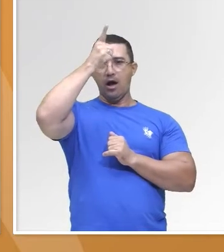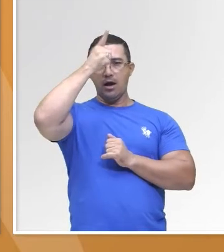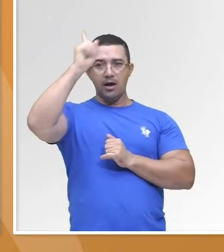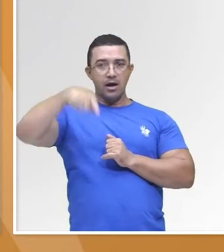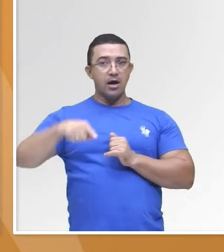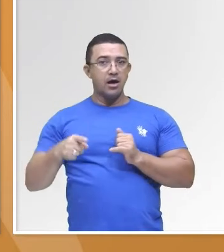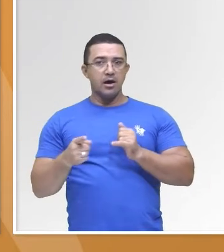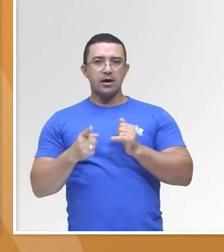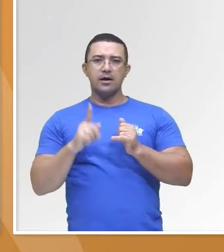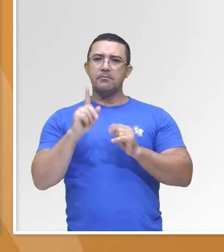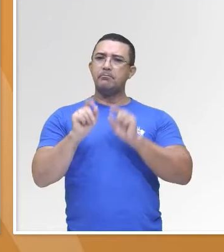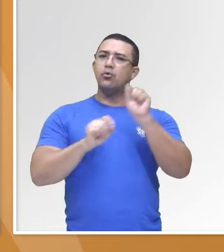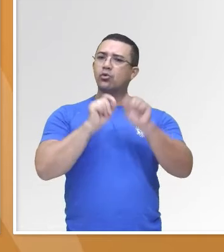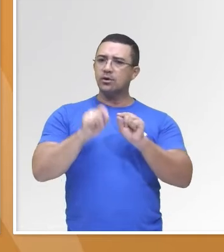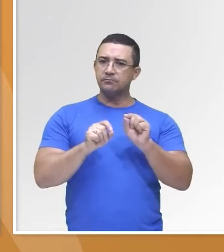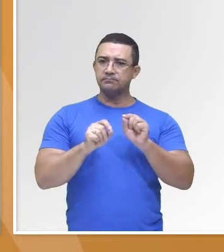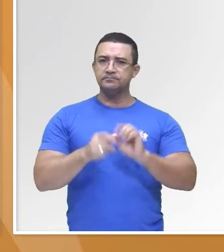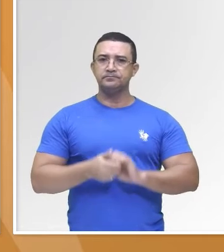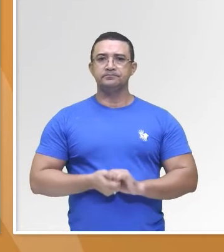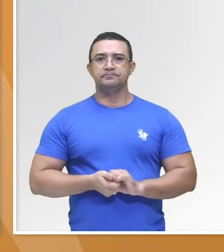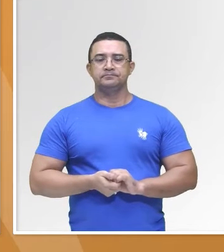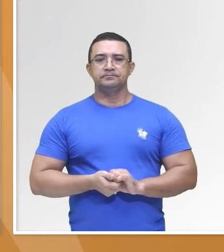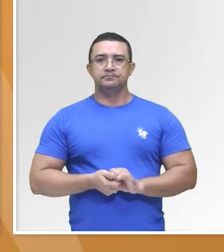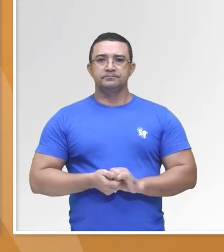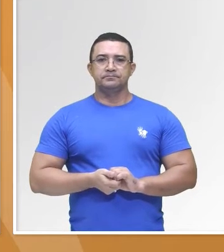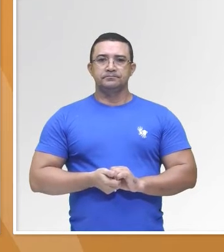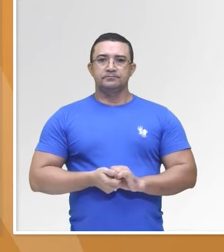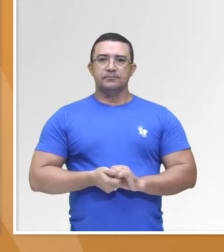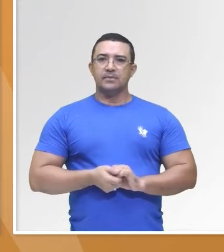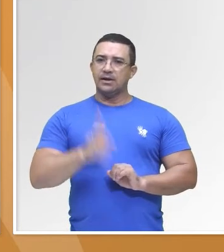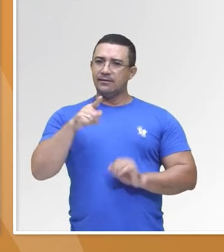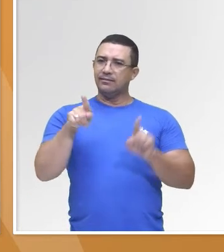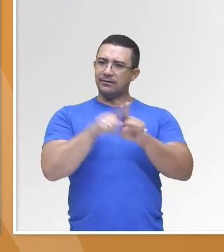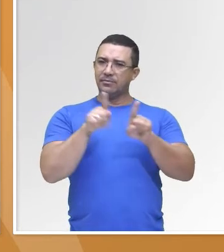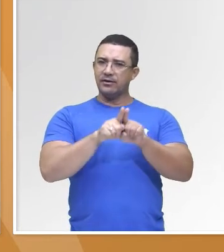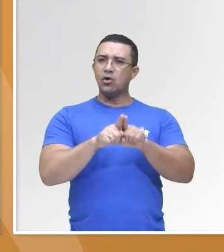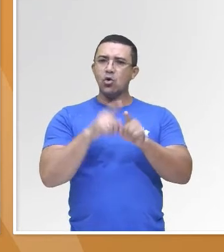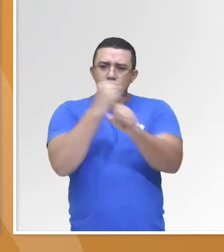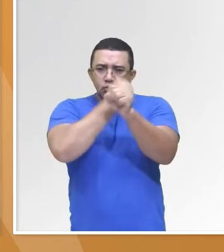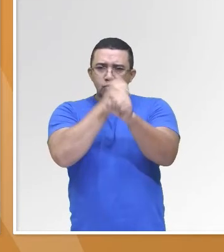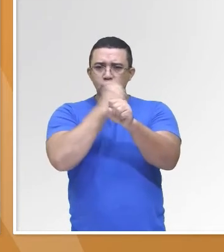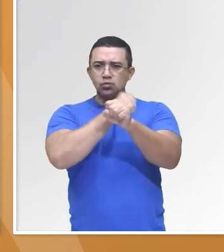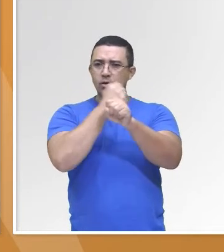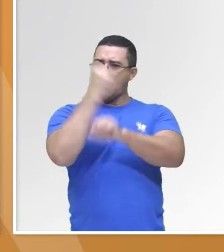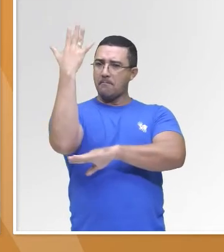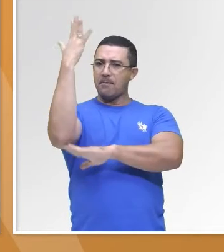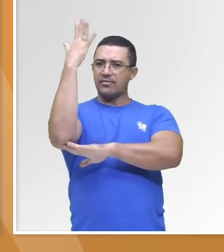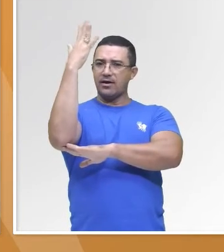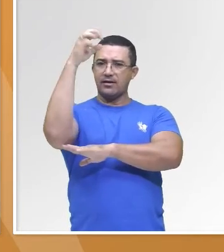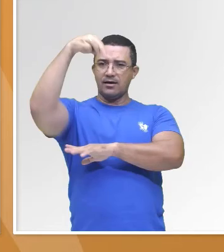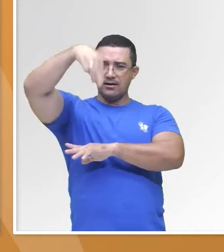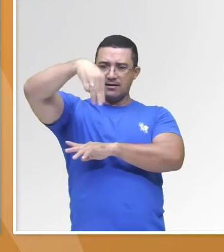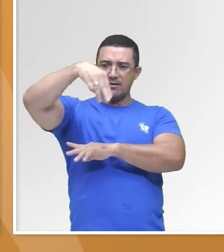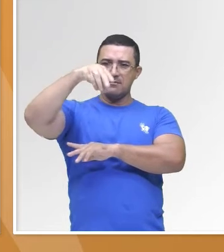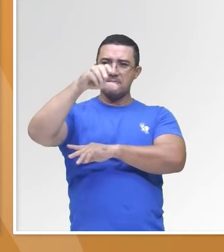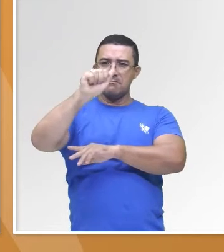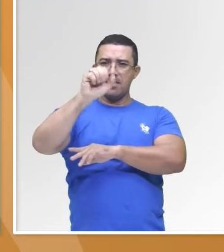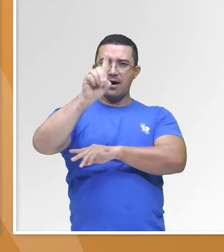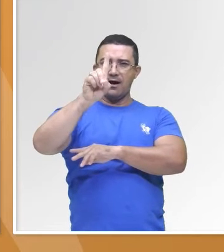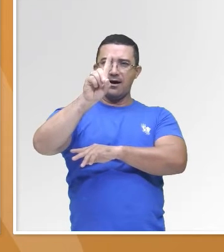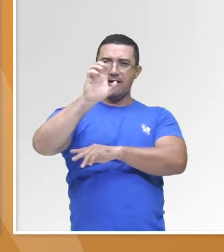o encaixe, né? De madeira, digamos assim. Então, até hoje, essa